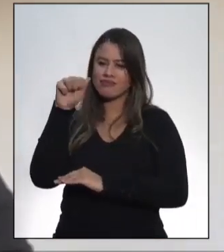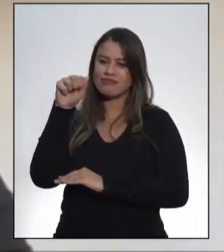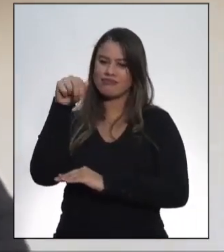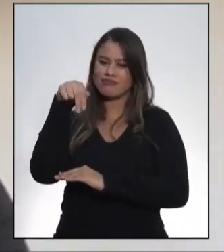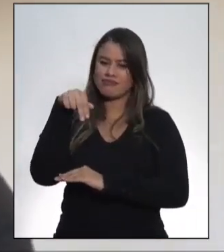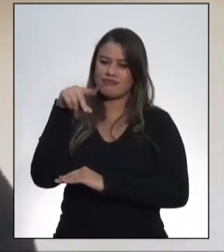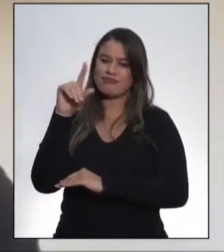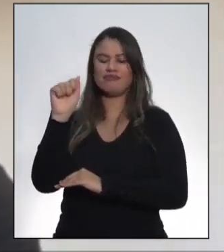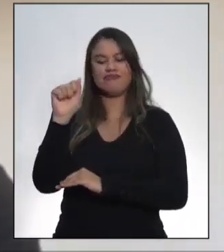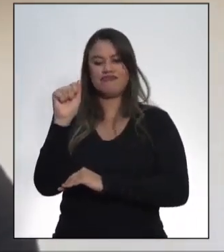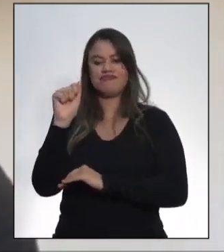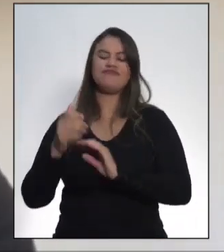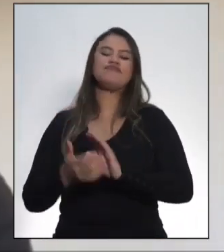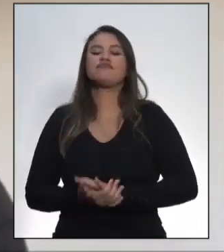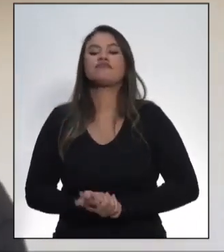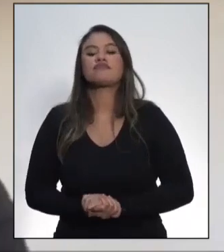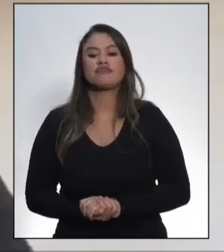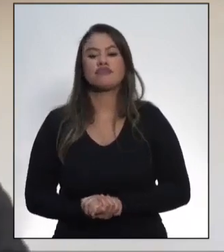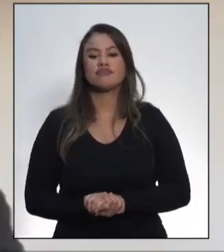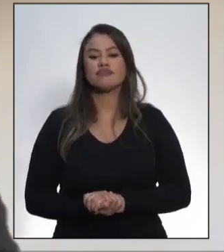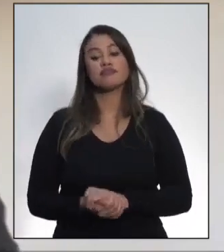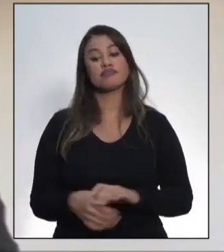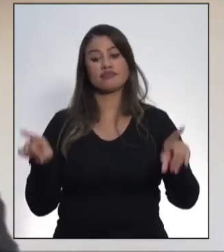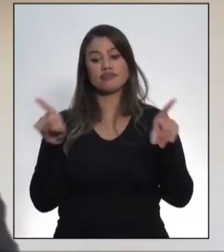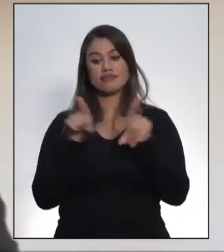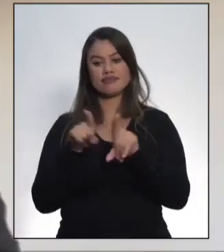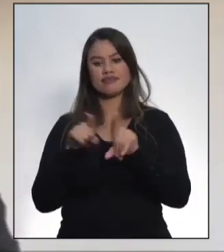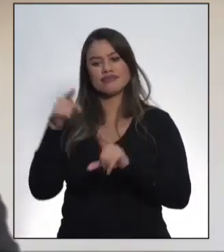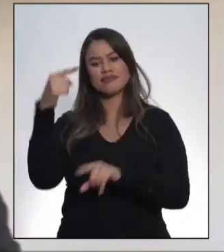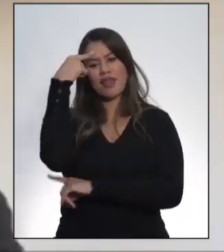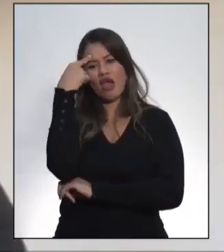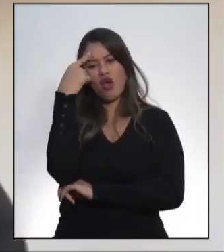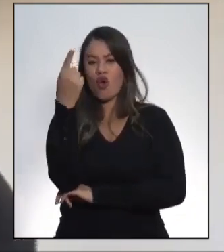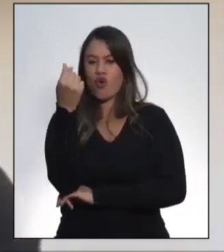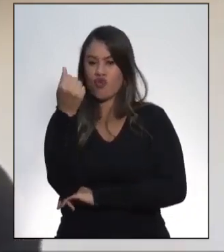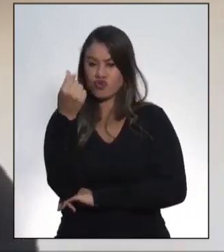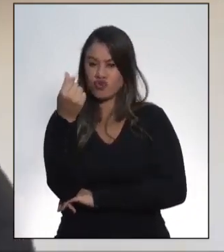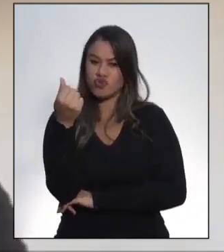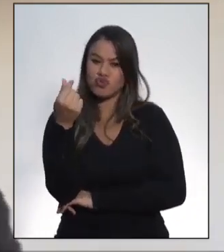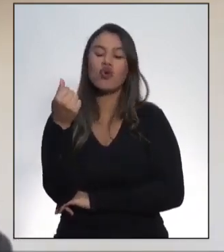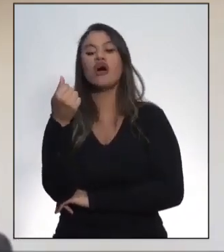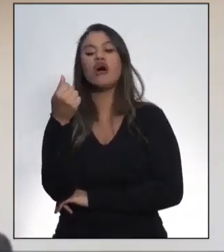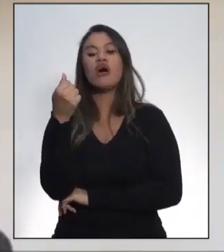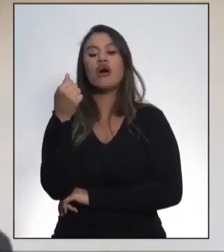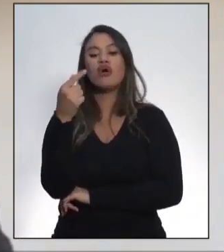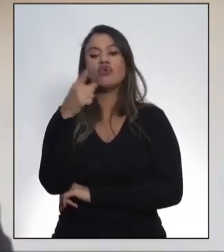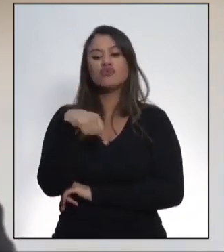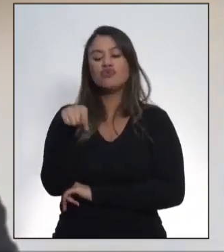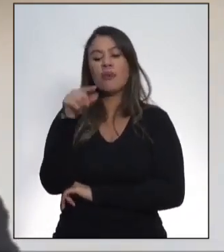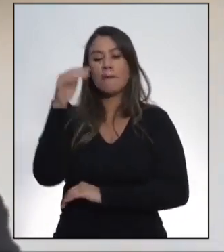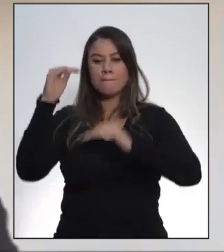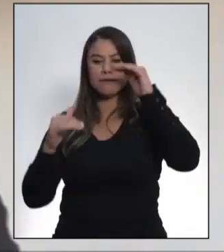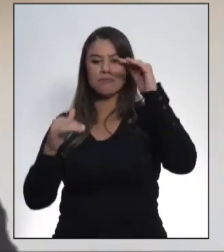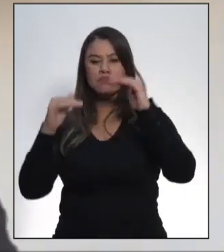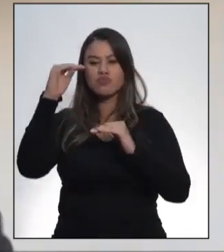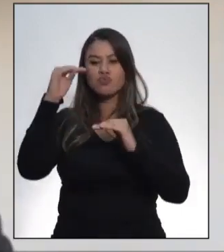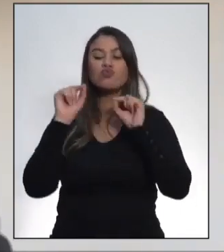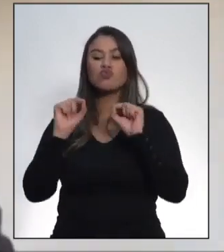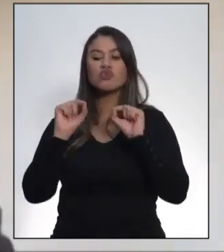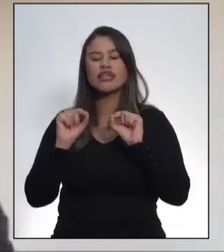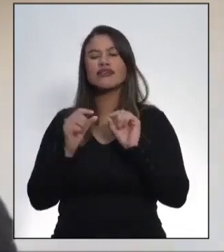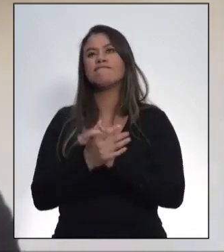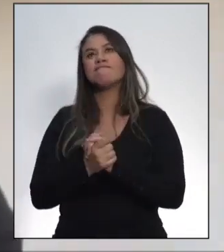menor. Além disso, quando a gente pensa no preço, além de pensar em oferta e demanda, quando a gente pensa no preço,